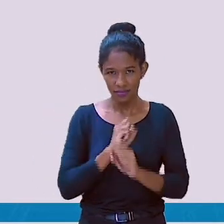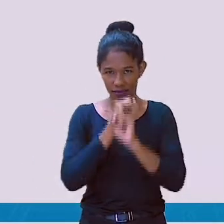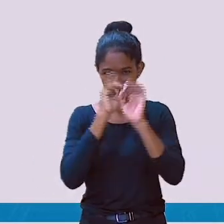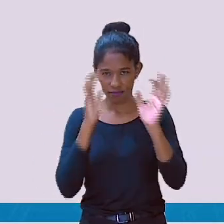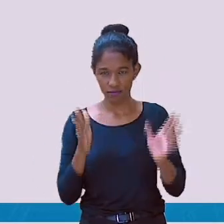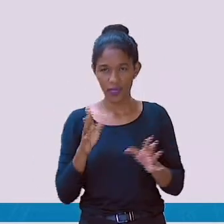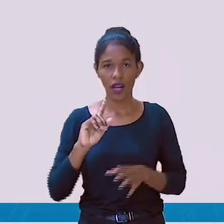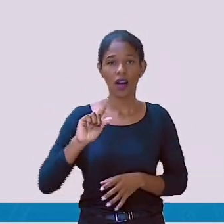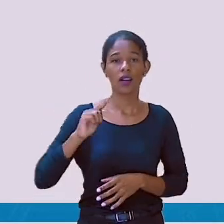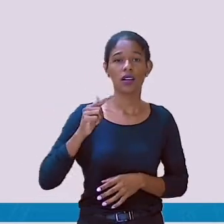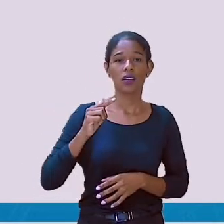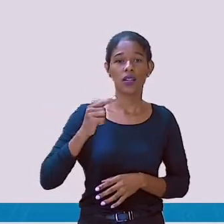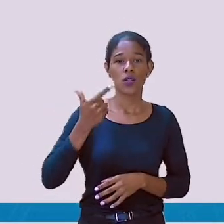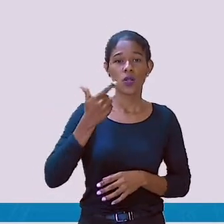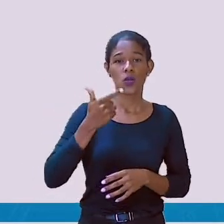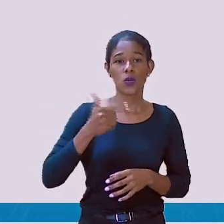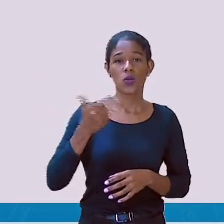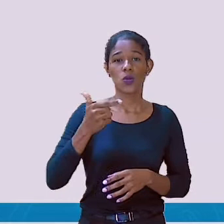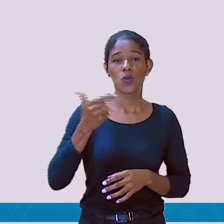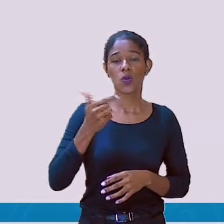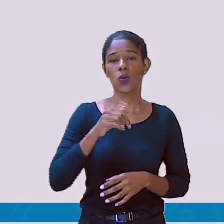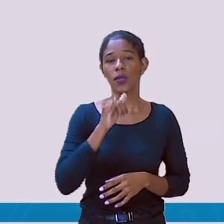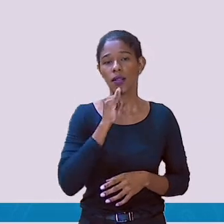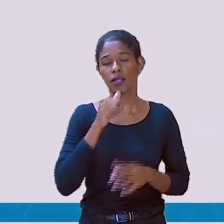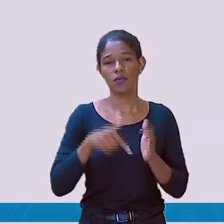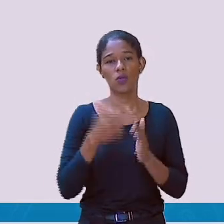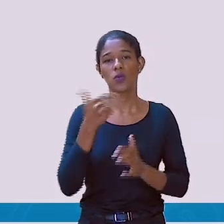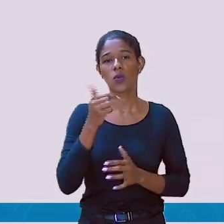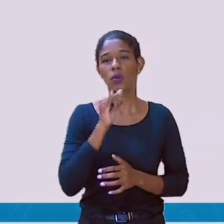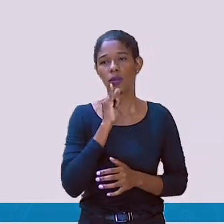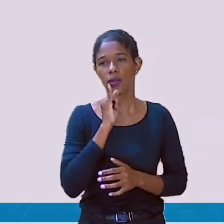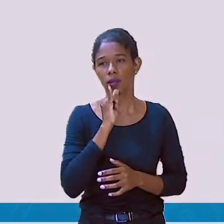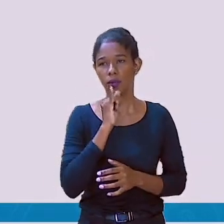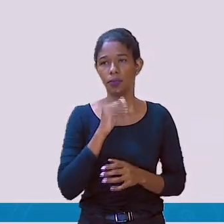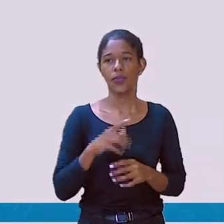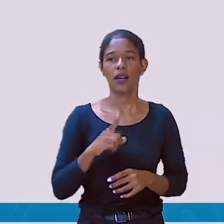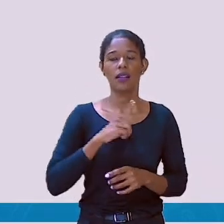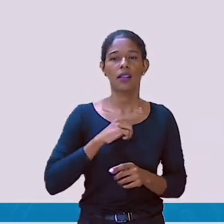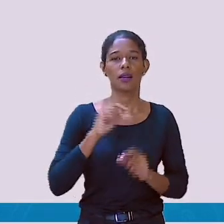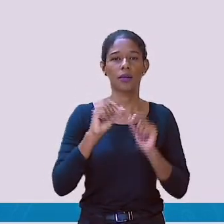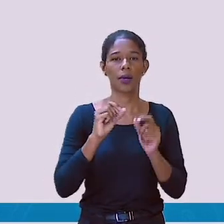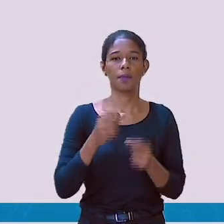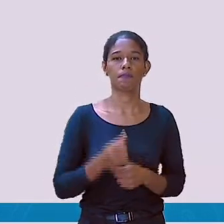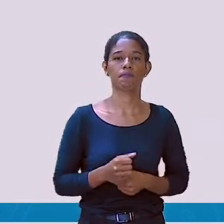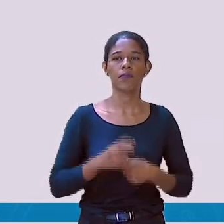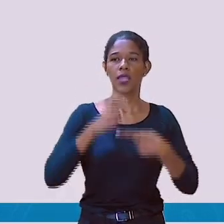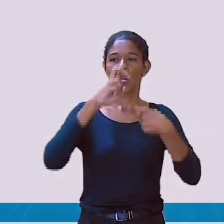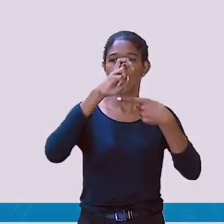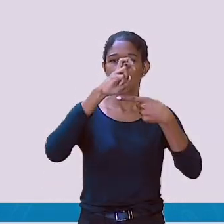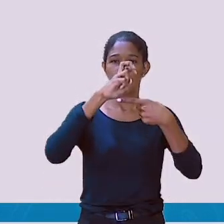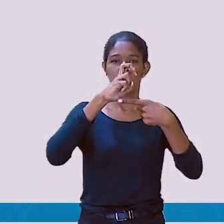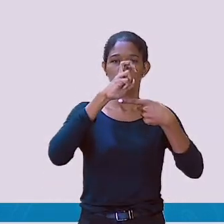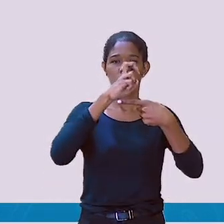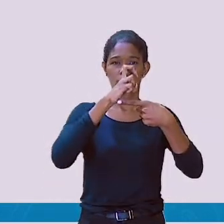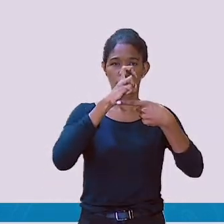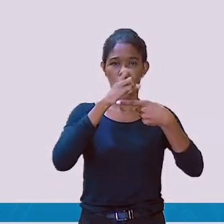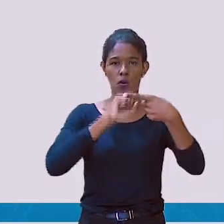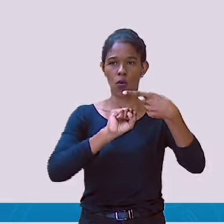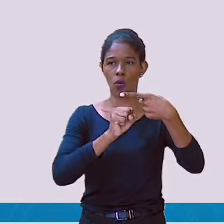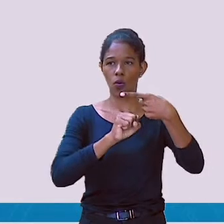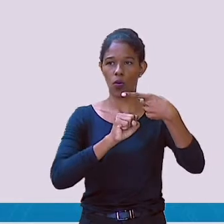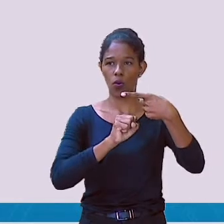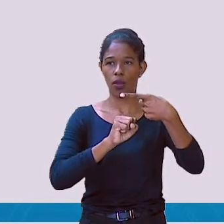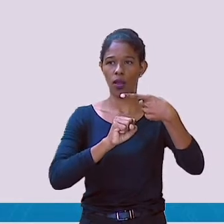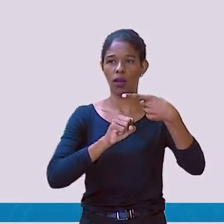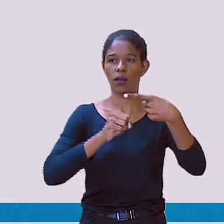Neste exemplo aqui, eu tenho 5/8 x, y. Quem são os expoentes? No x não